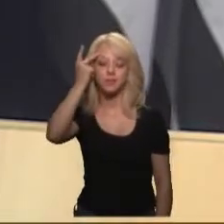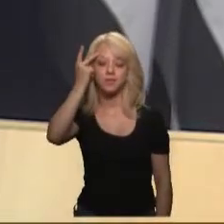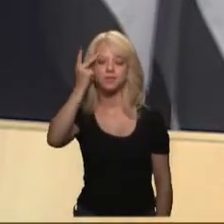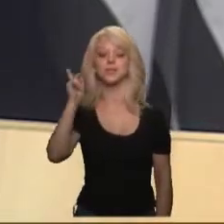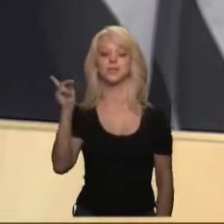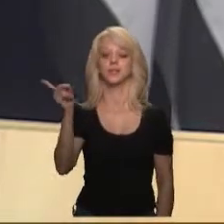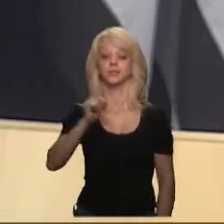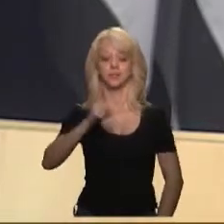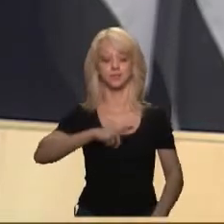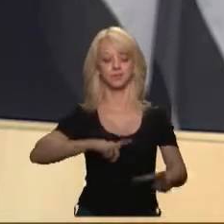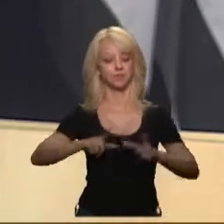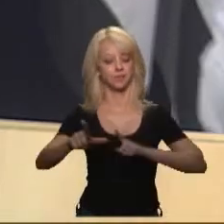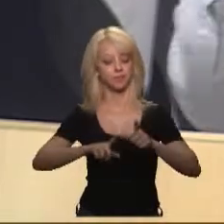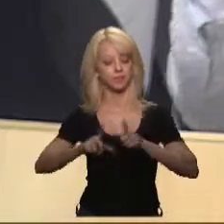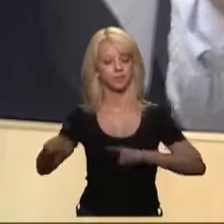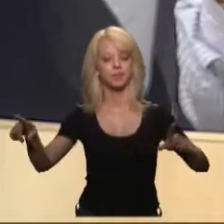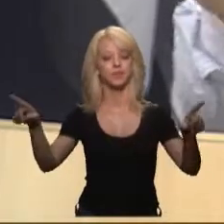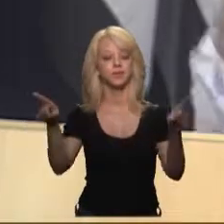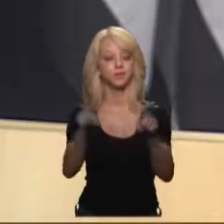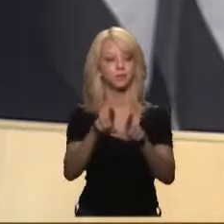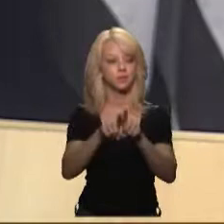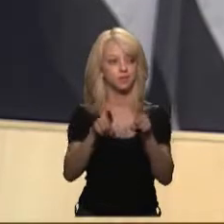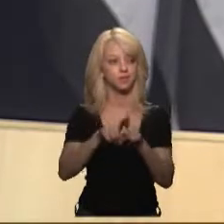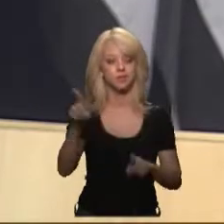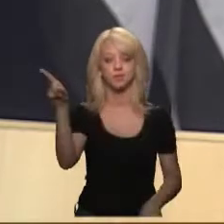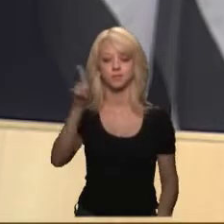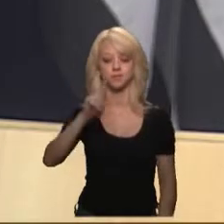Sabia que está escrito na Bíblia isso? Está escrito.